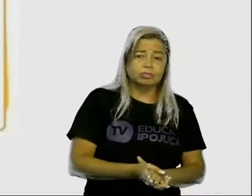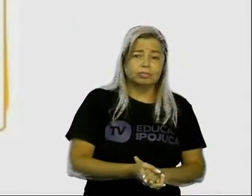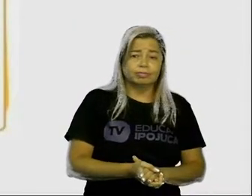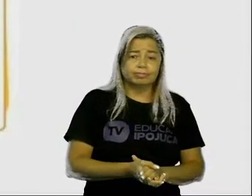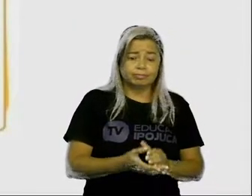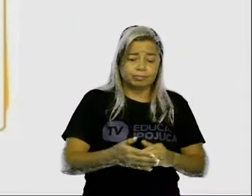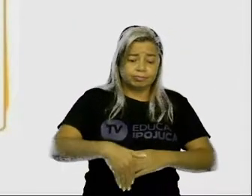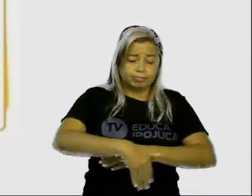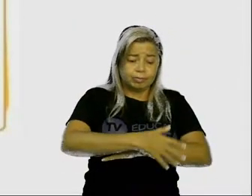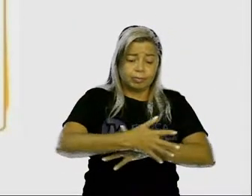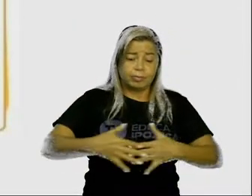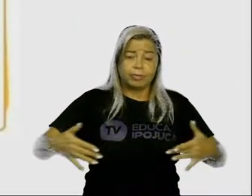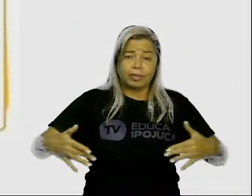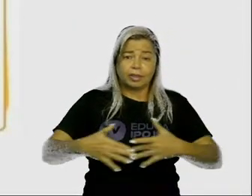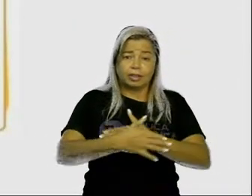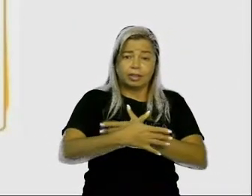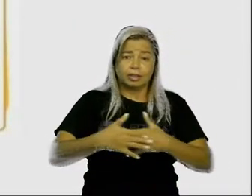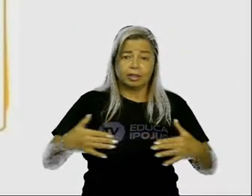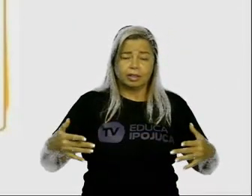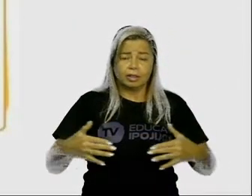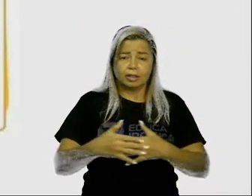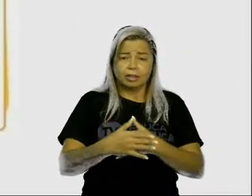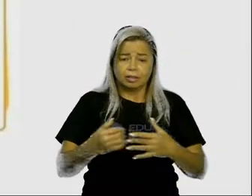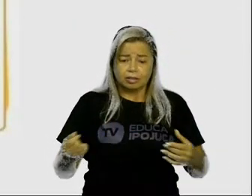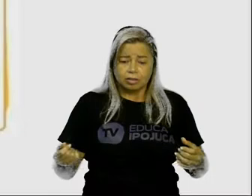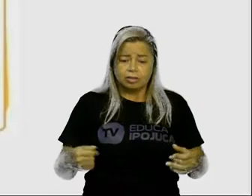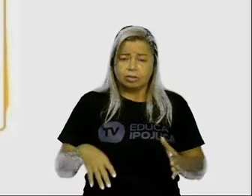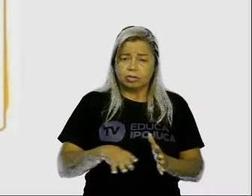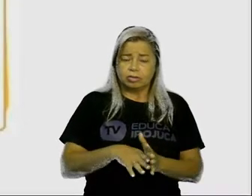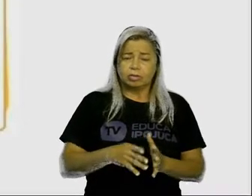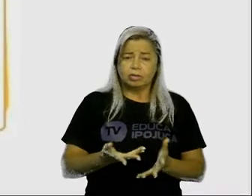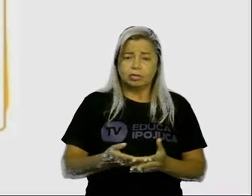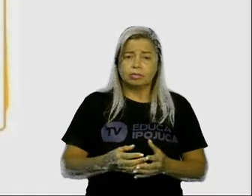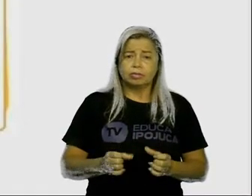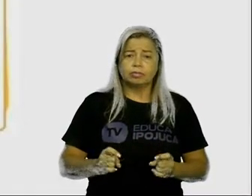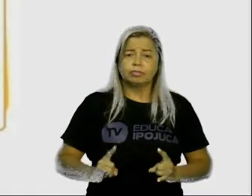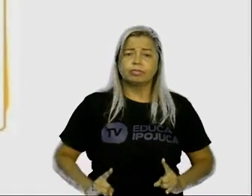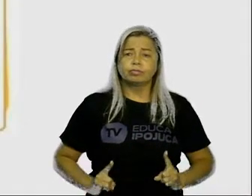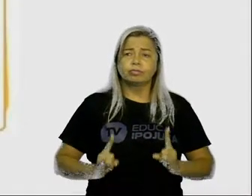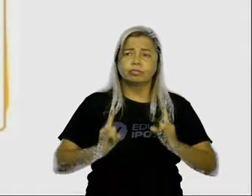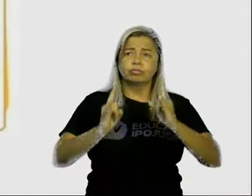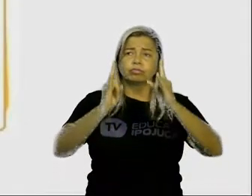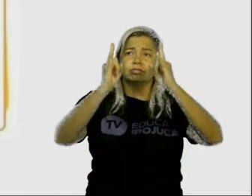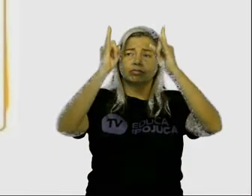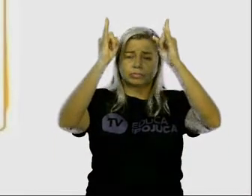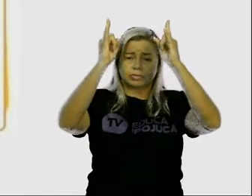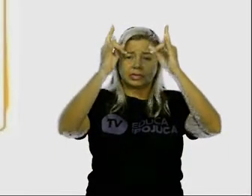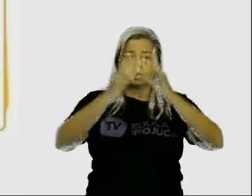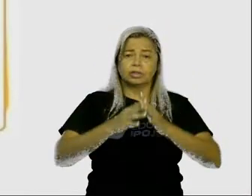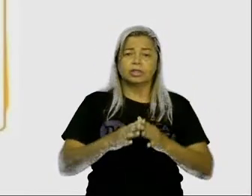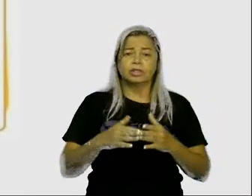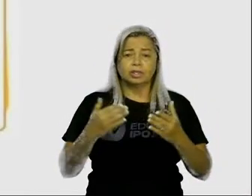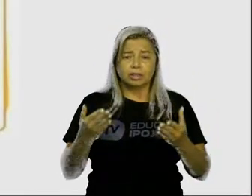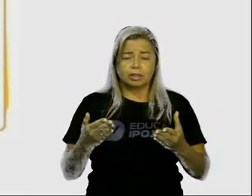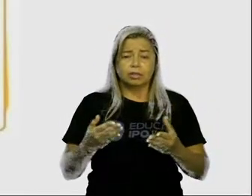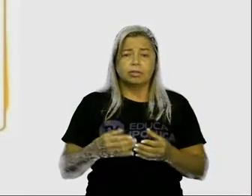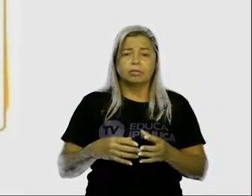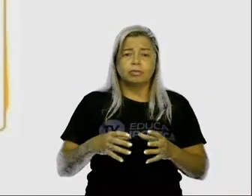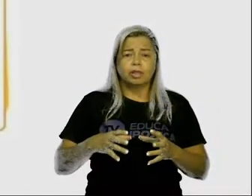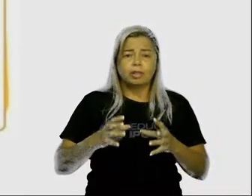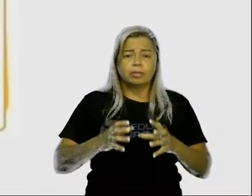caiu em uma cidade cheia de prédios muito altos. A bola então caminhou por cima